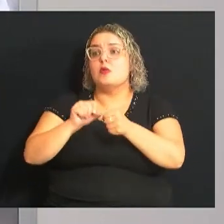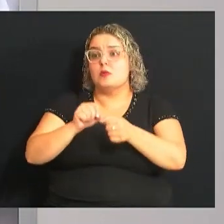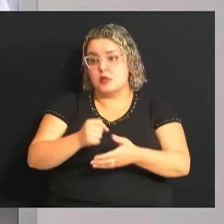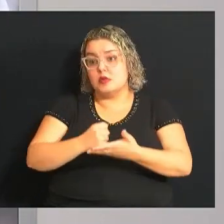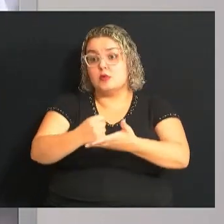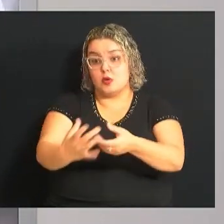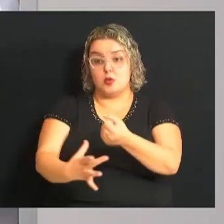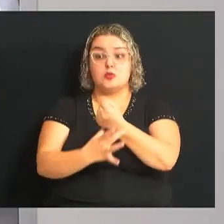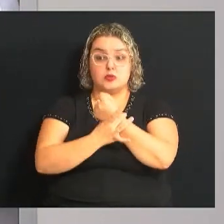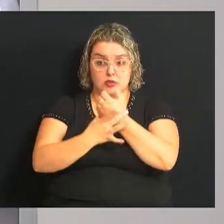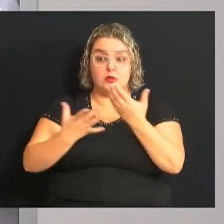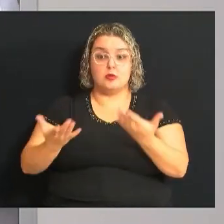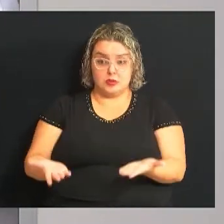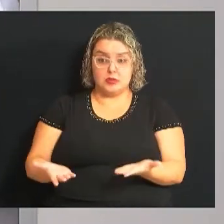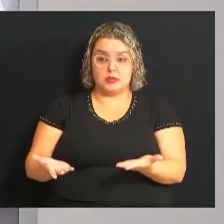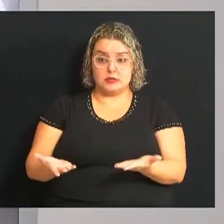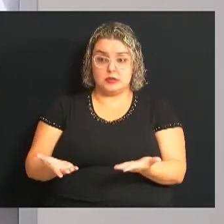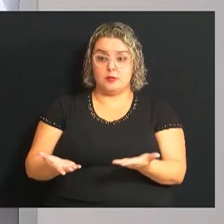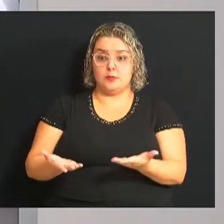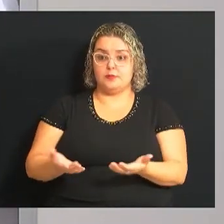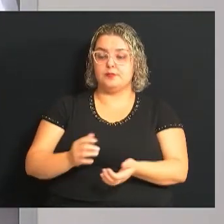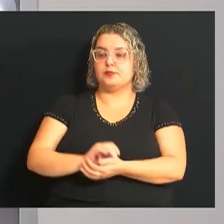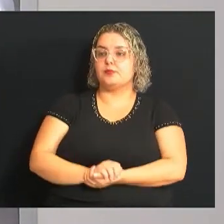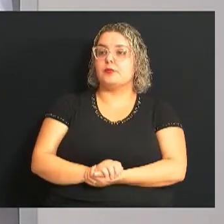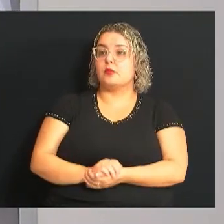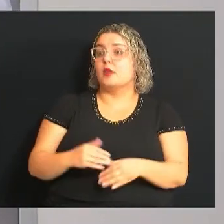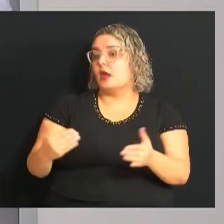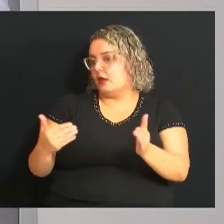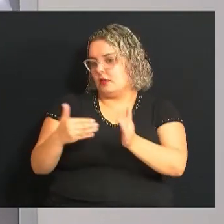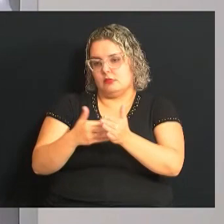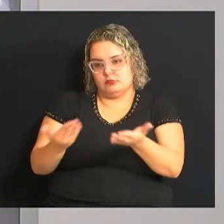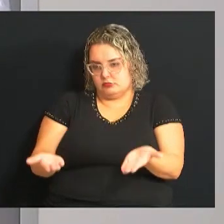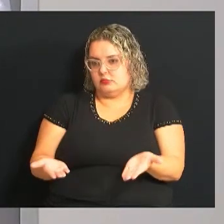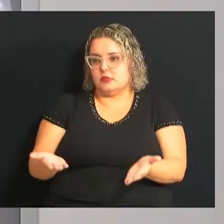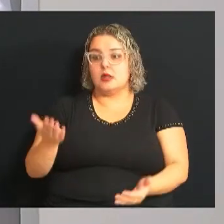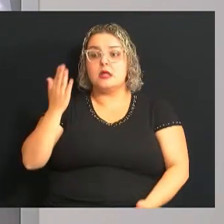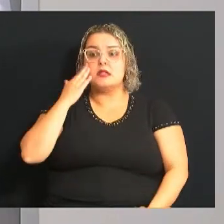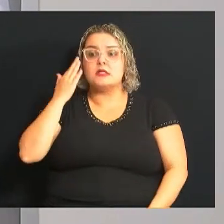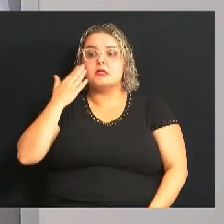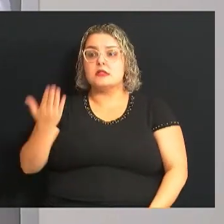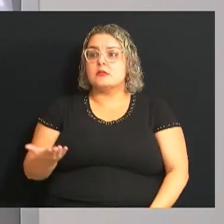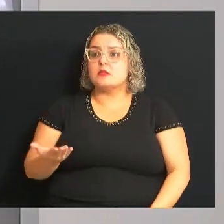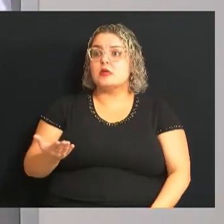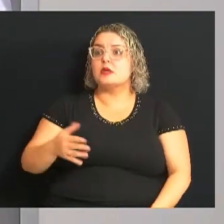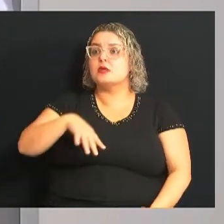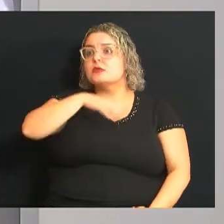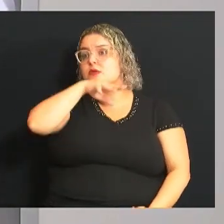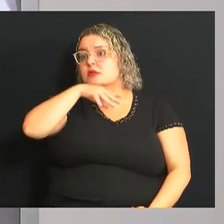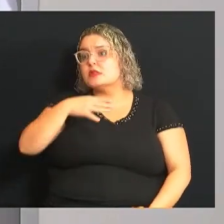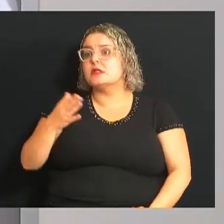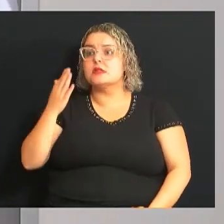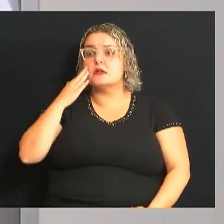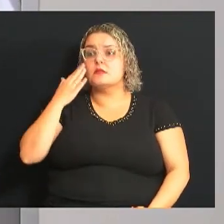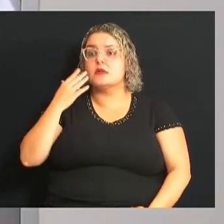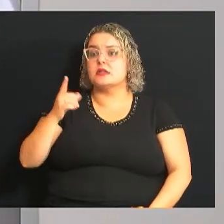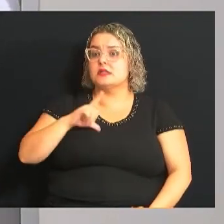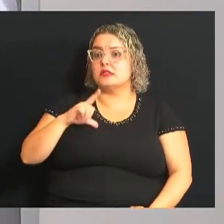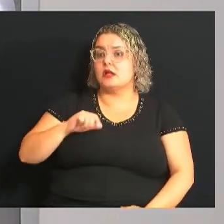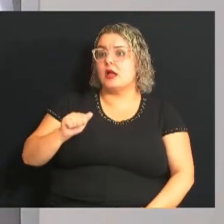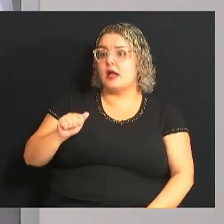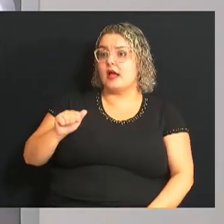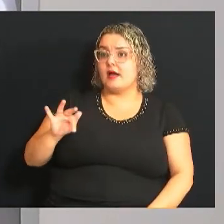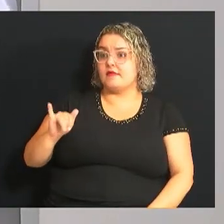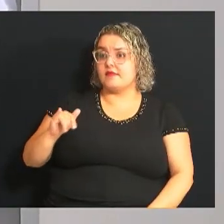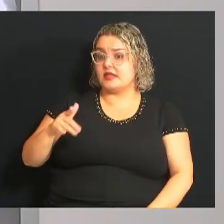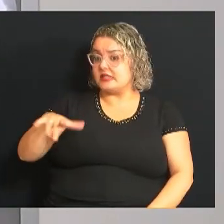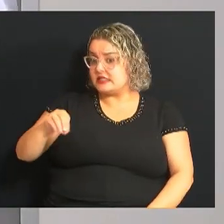segurança, né? Então, até mesmo saber o estado de saúde do animal, se ele tem alguma afecção, né? Qual